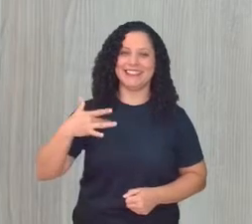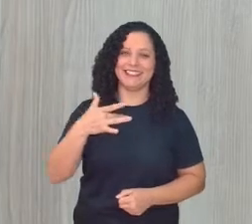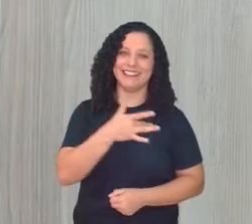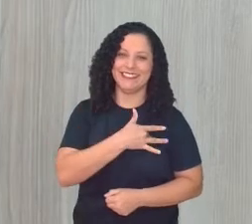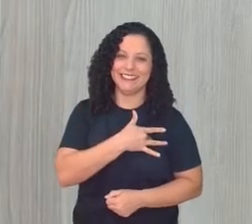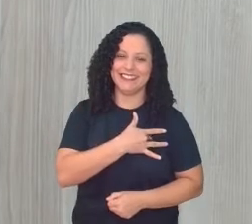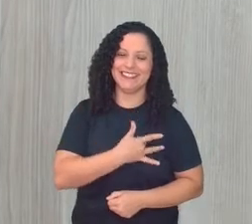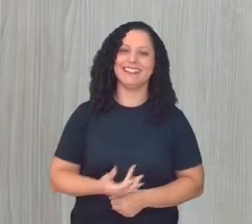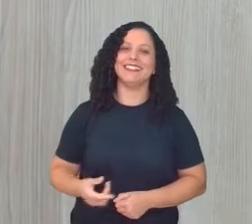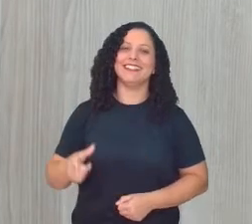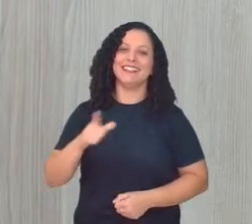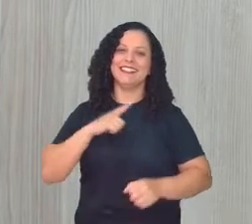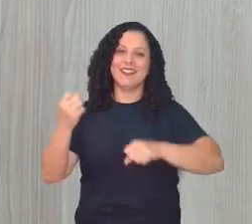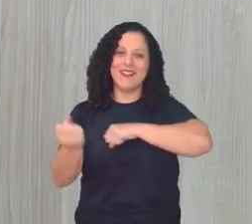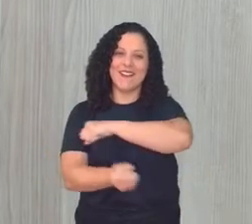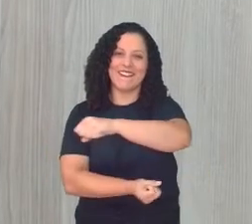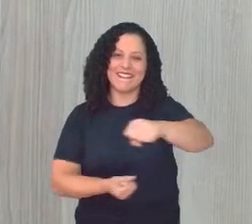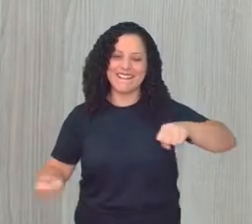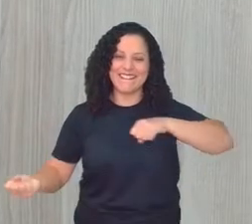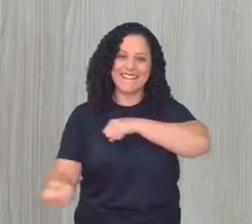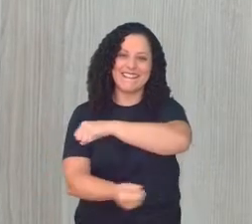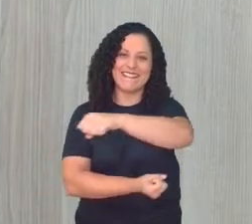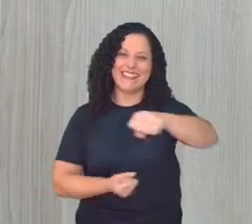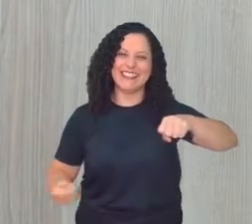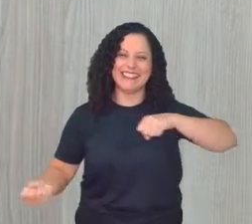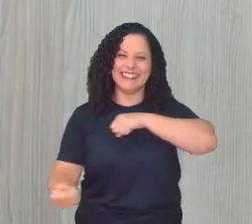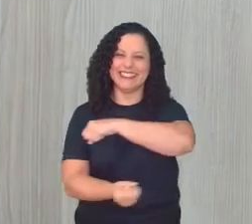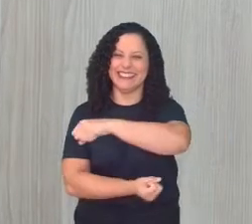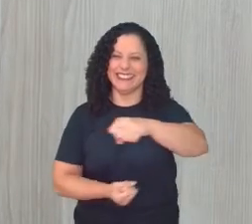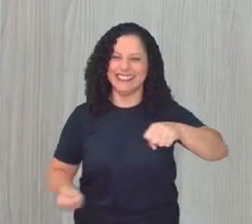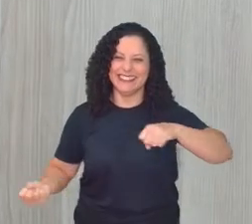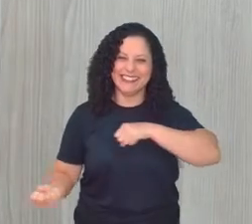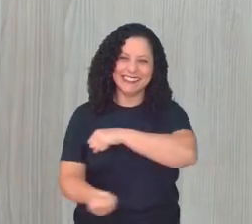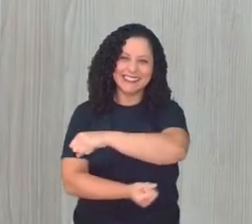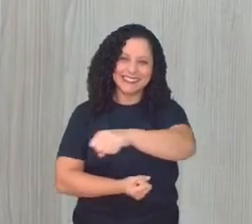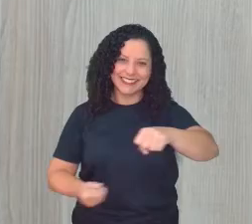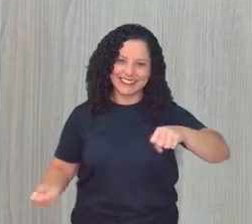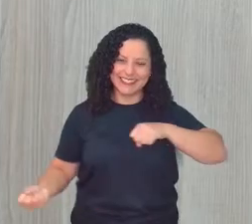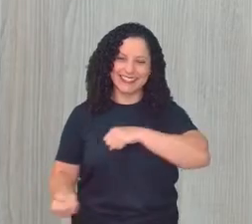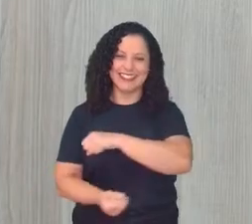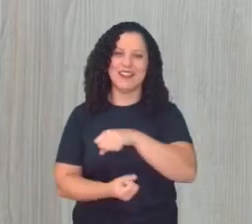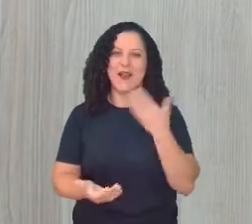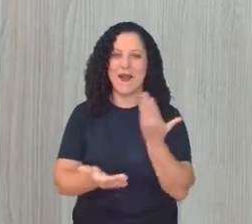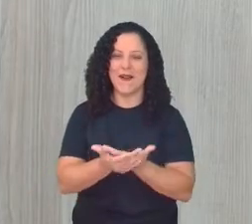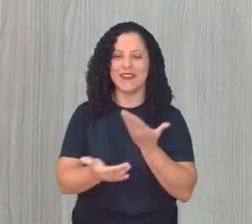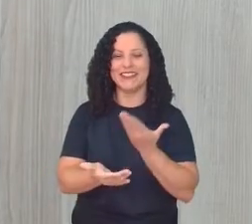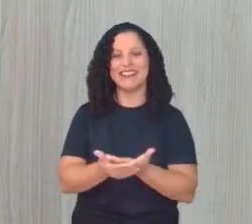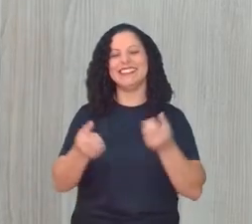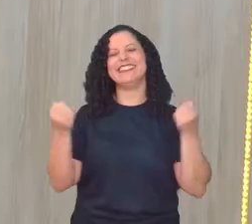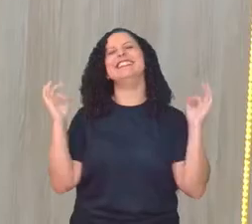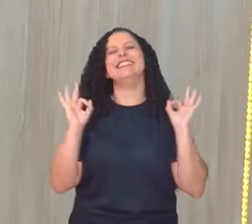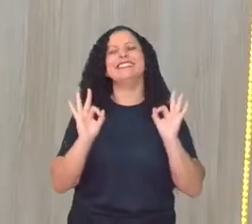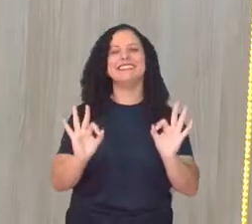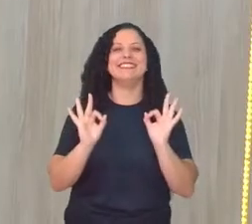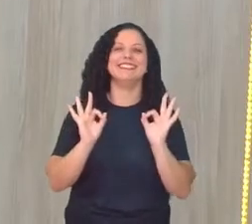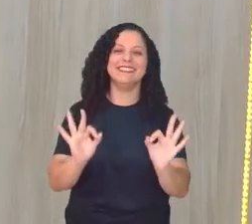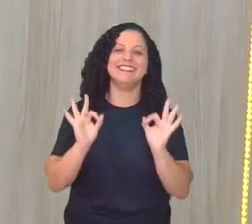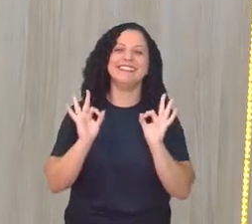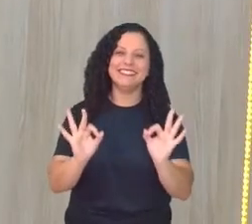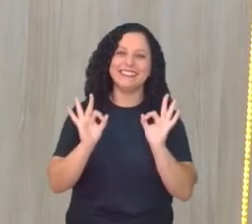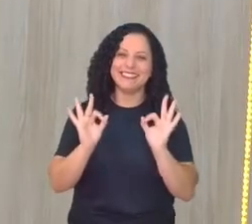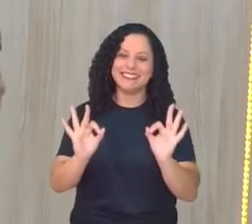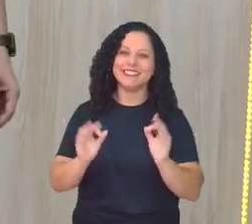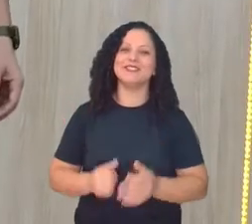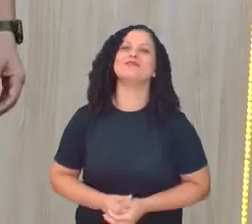mais sustentável, sétimo ano. Essa foi massa. Vamos embora, pessoal, para mais uma aula show. Vai